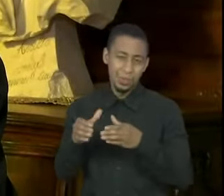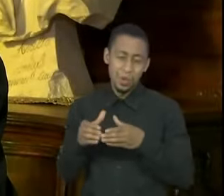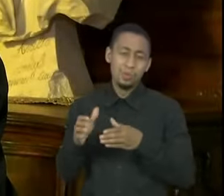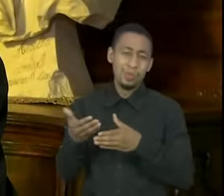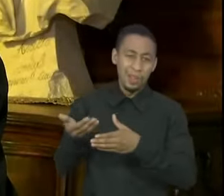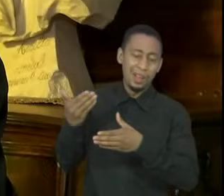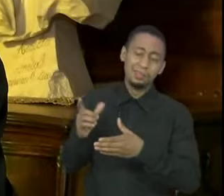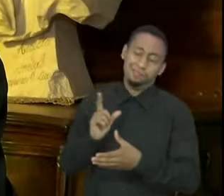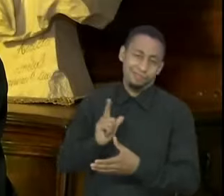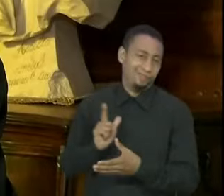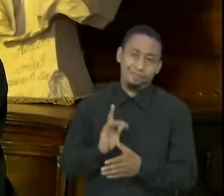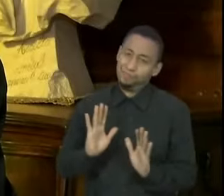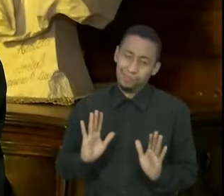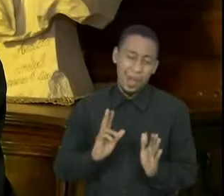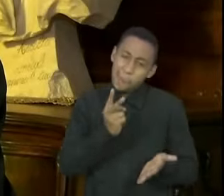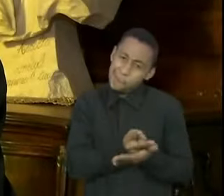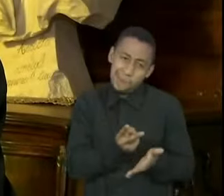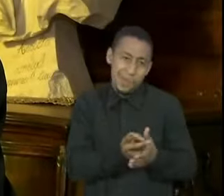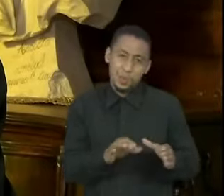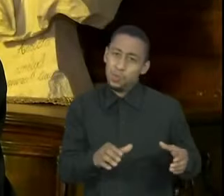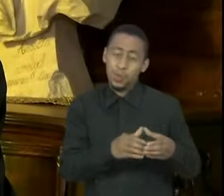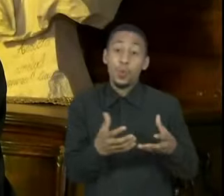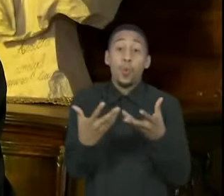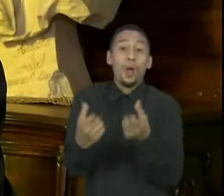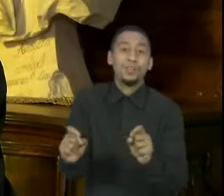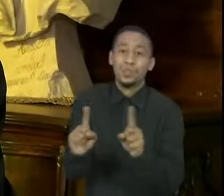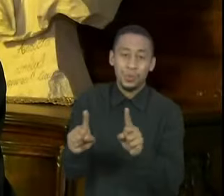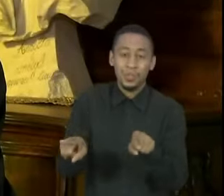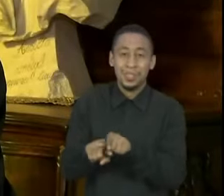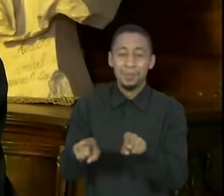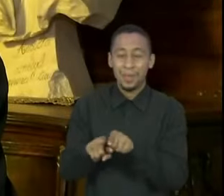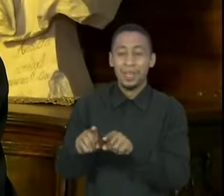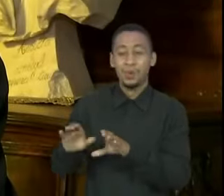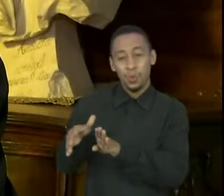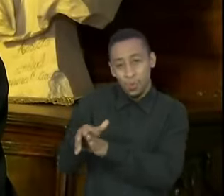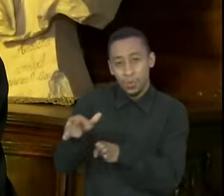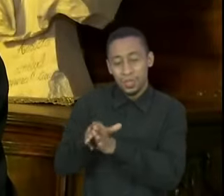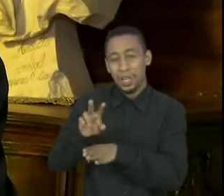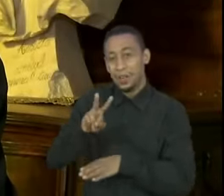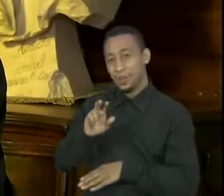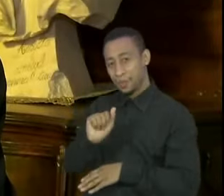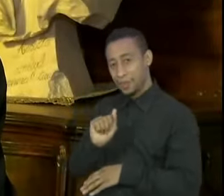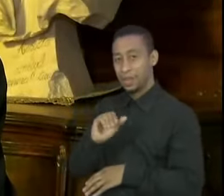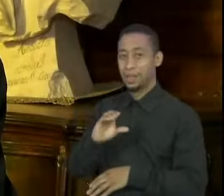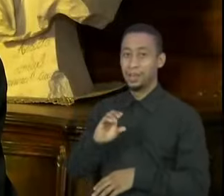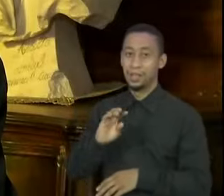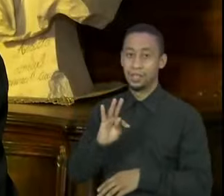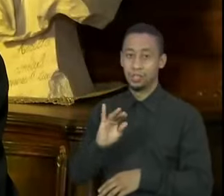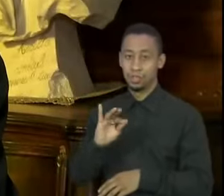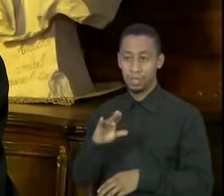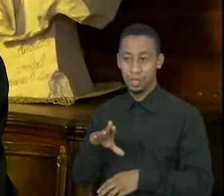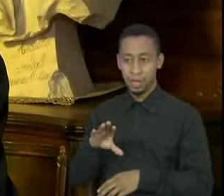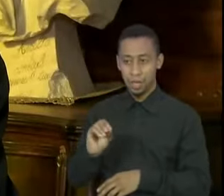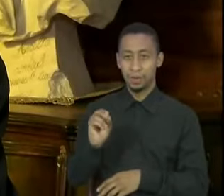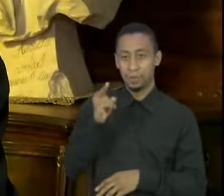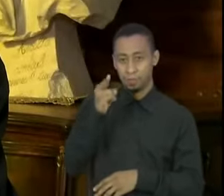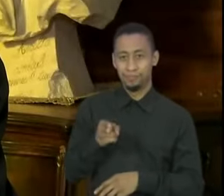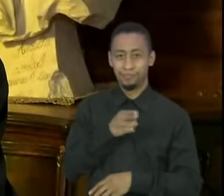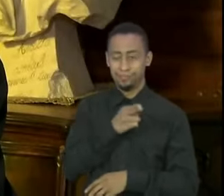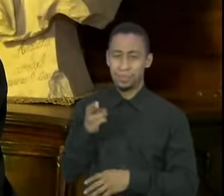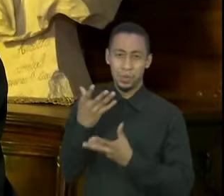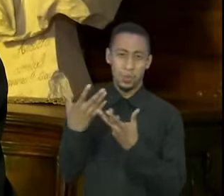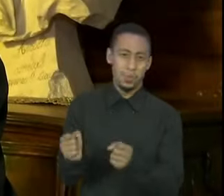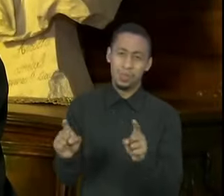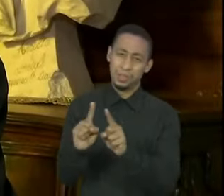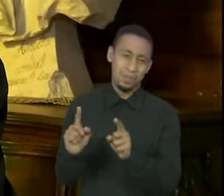grupos sempre existiram é o mesmo grupo que não aceitou o com e no segundo e as as reformas pós